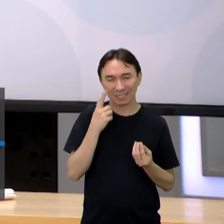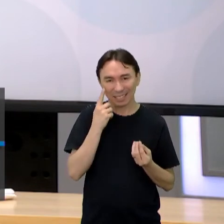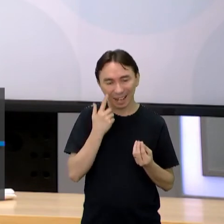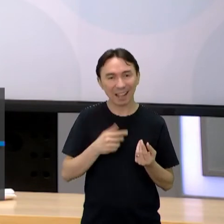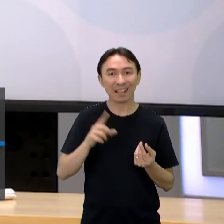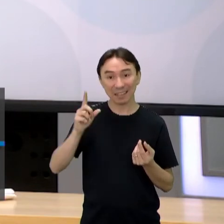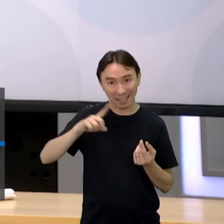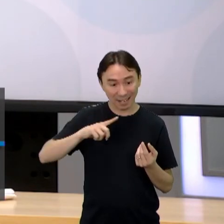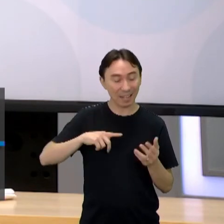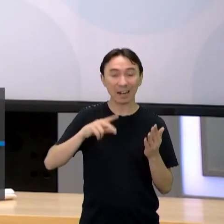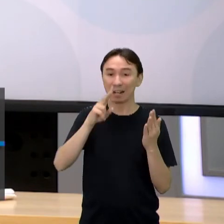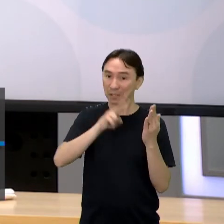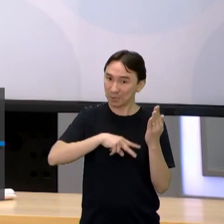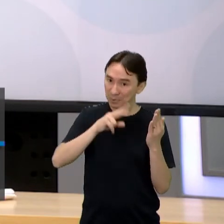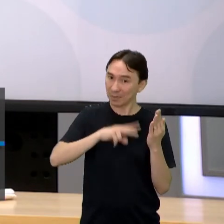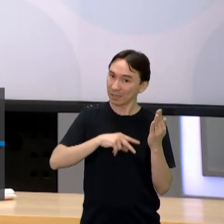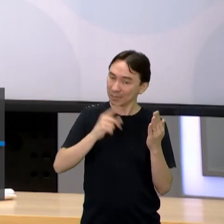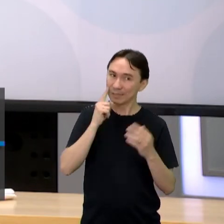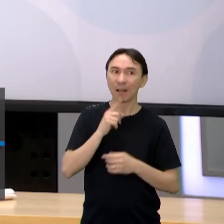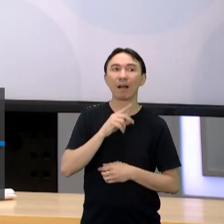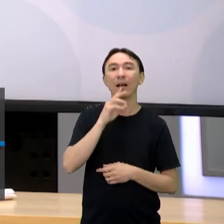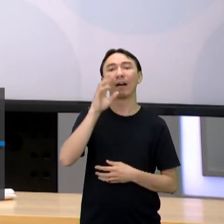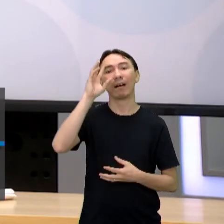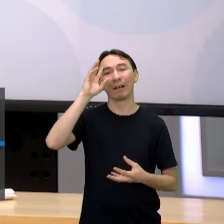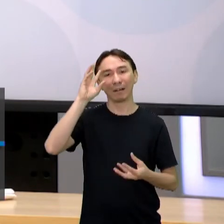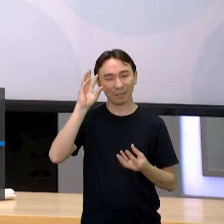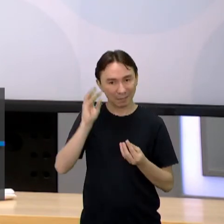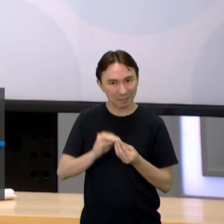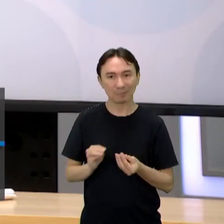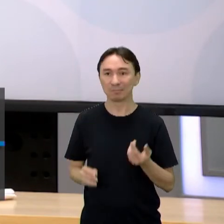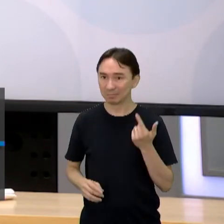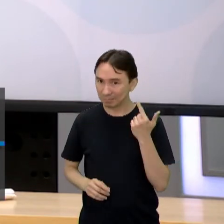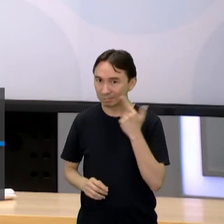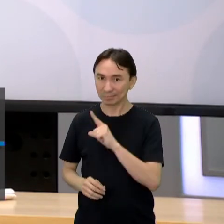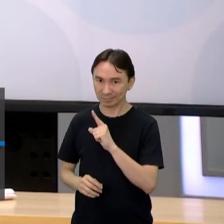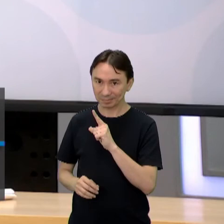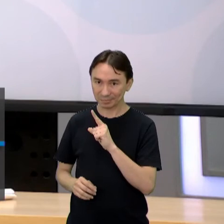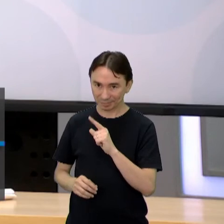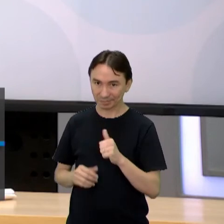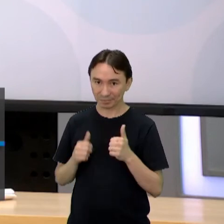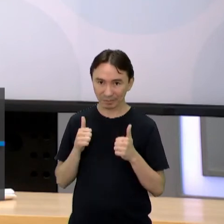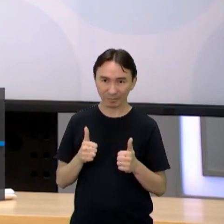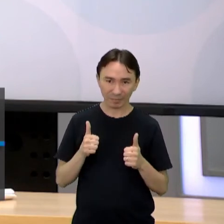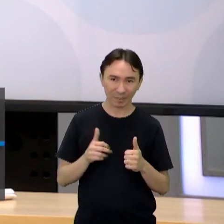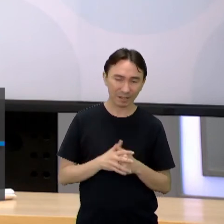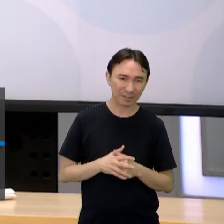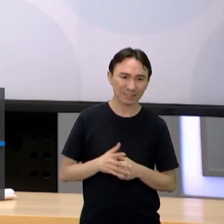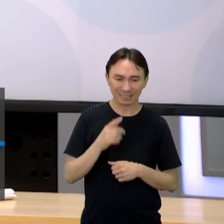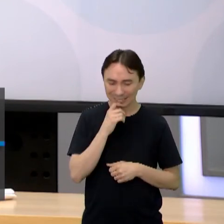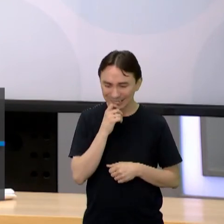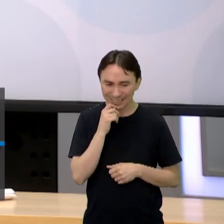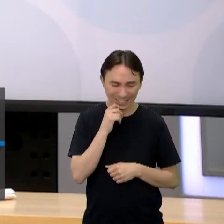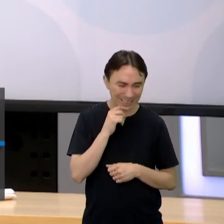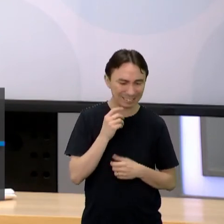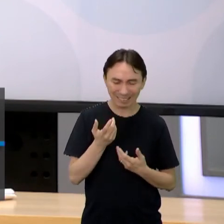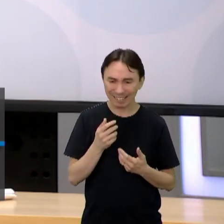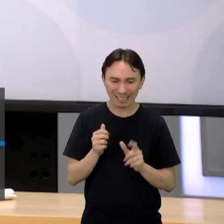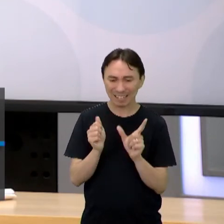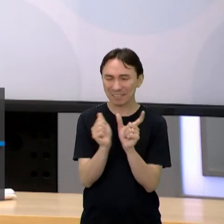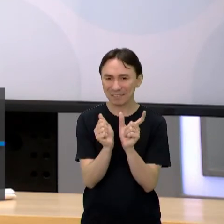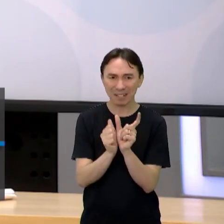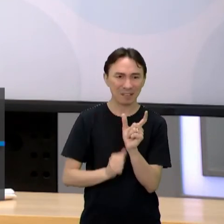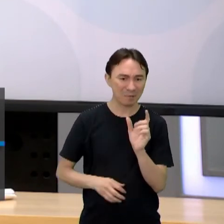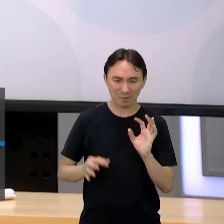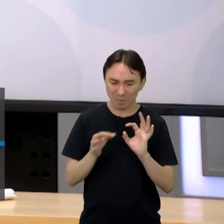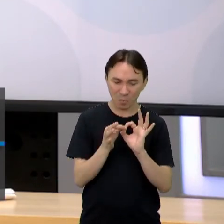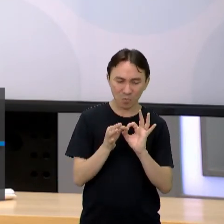aí a ideia transmitida, tá? Então é importante vocês observarem isso. Não foquem muito ali, o conceito, o que é um advérbio, o que é uma